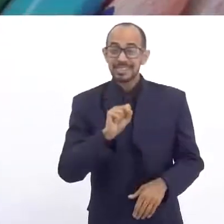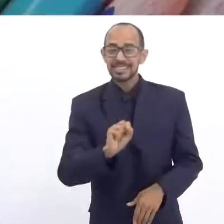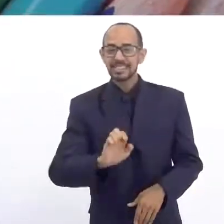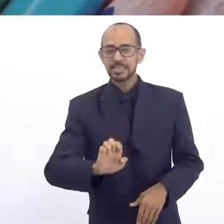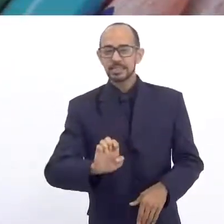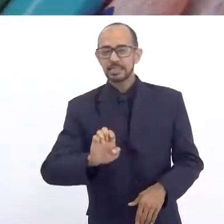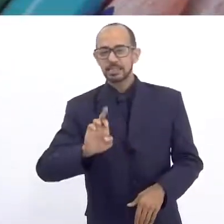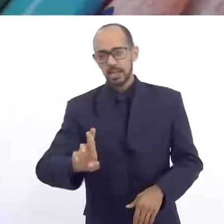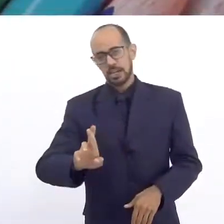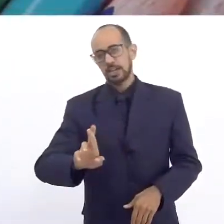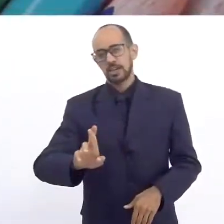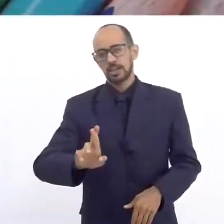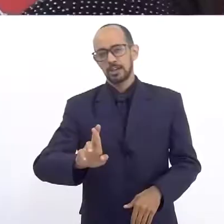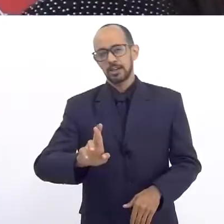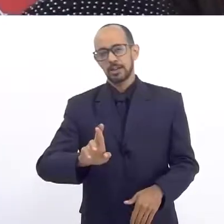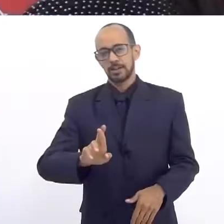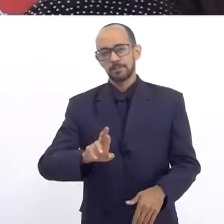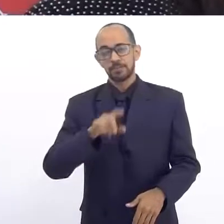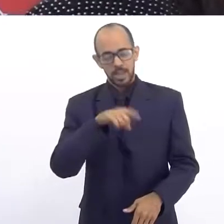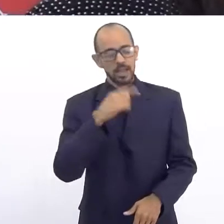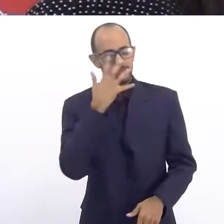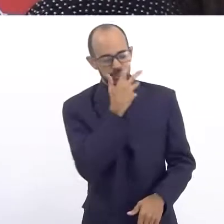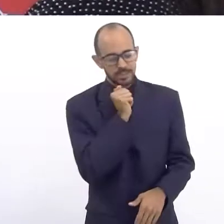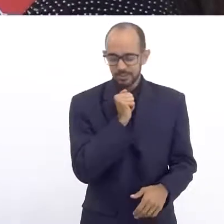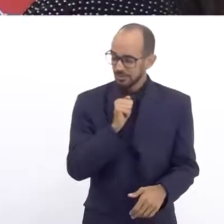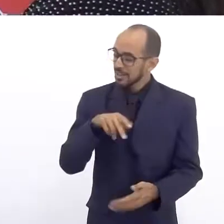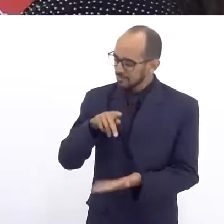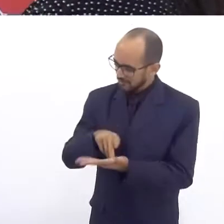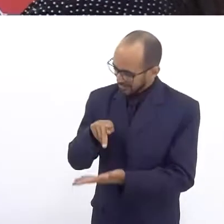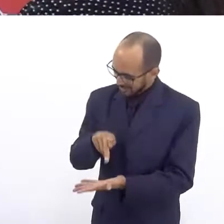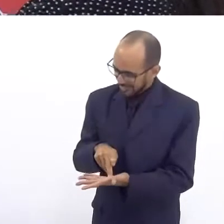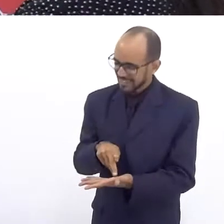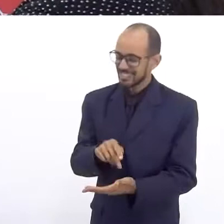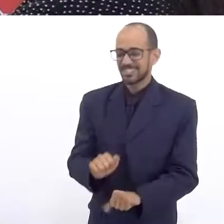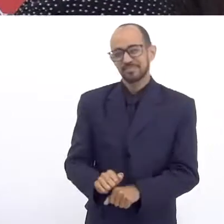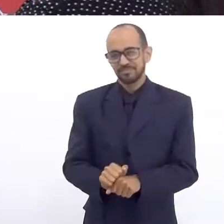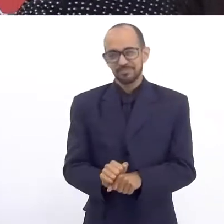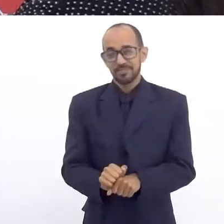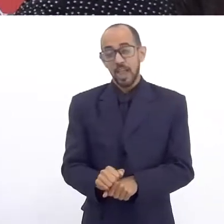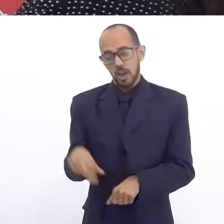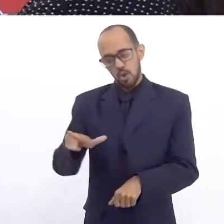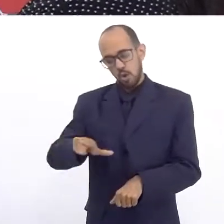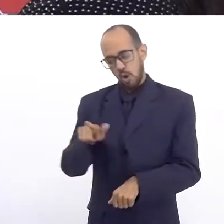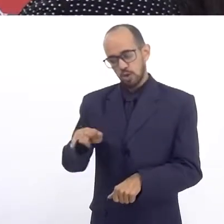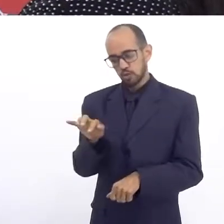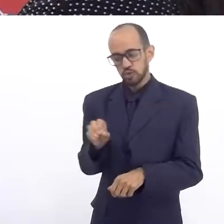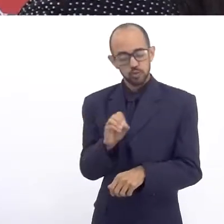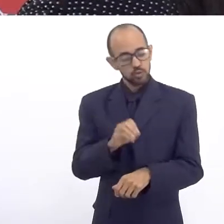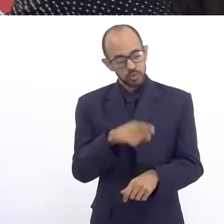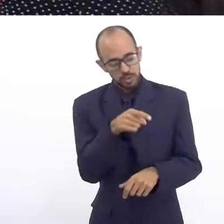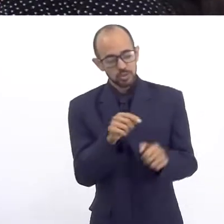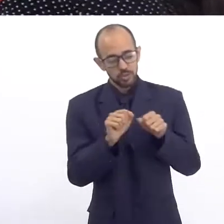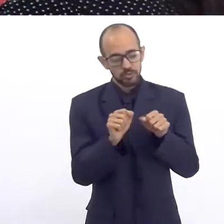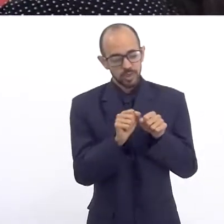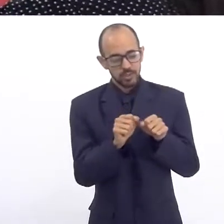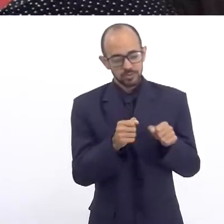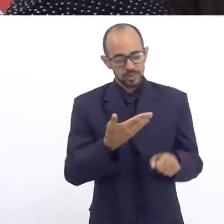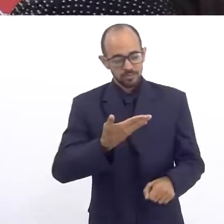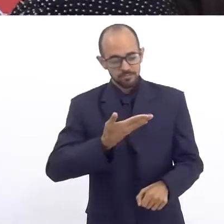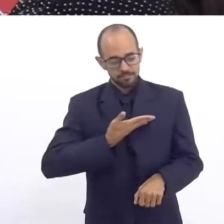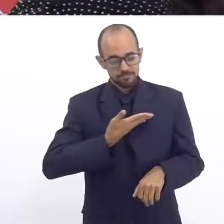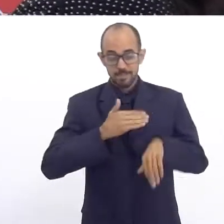Isso é uma coisa muito linda e com certeza estreitou os laços mais ainda entre você e a sua irmã, porque